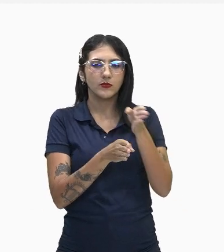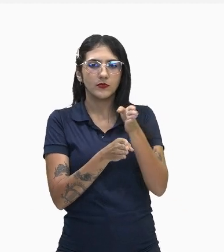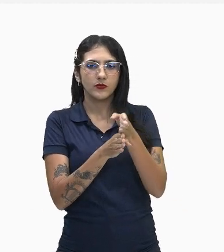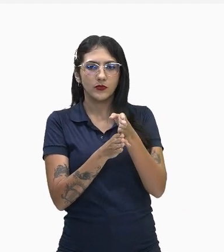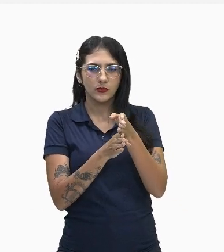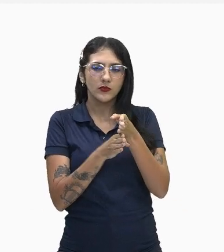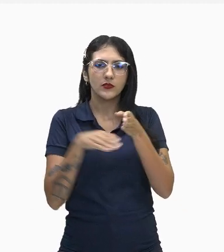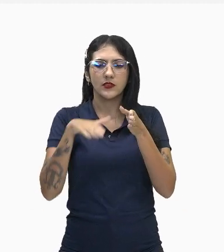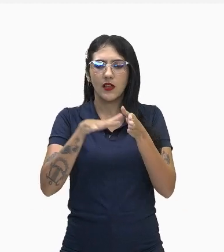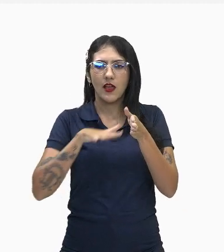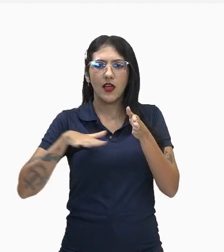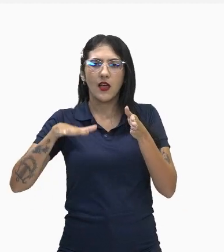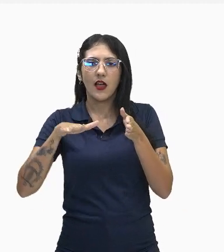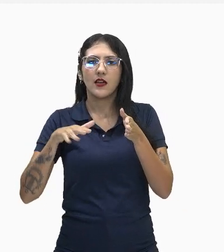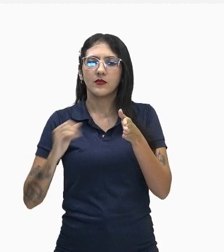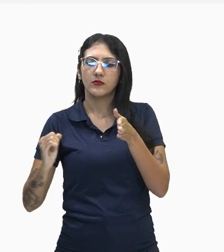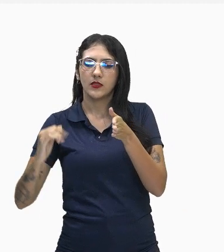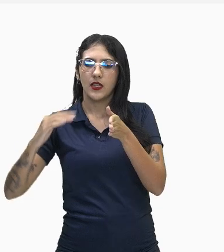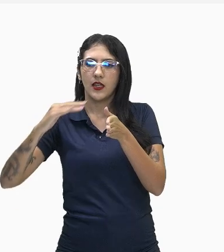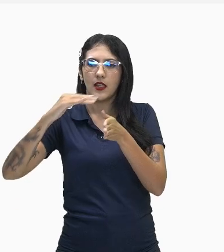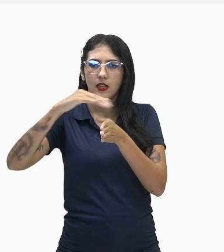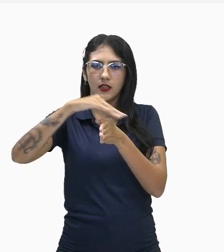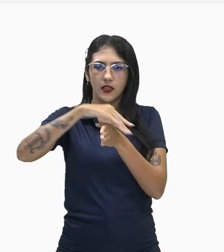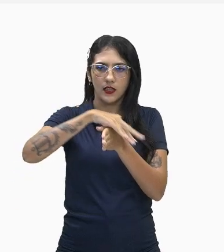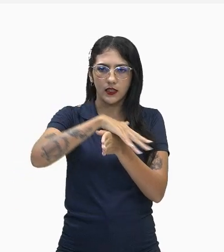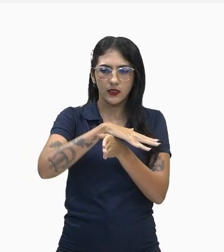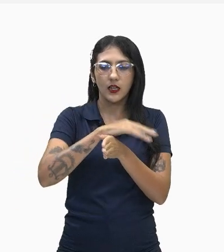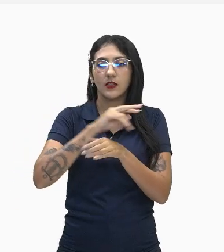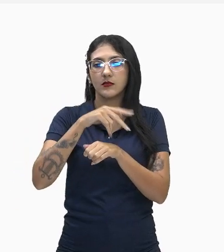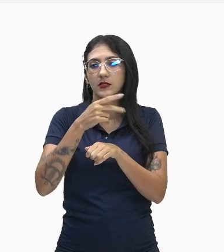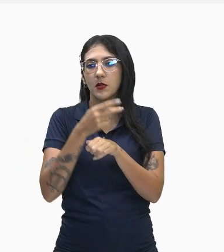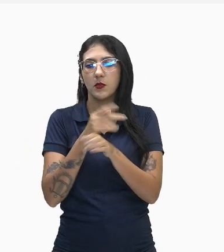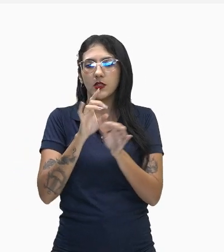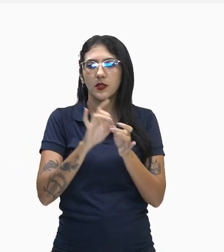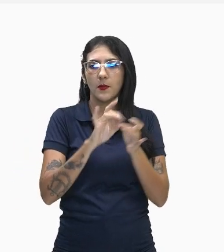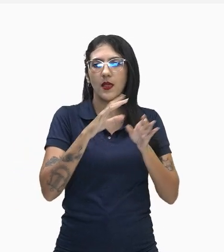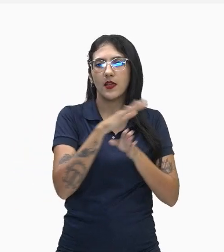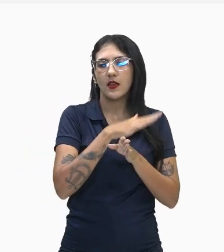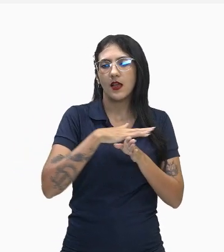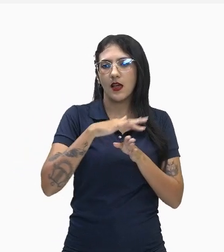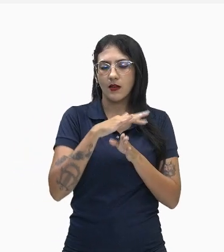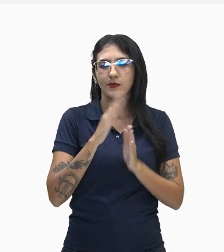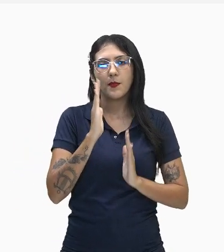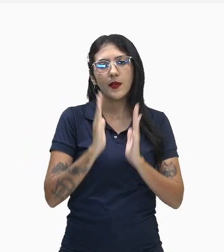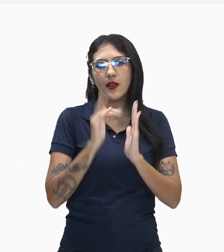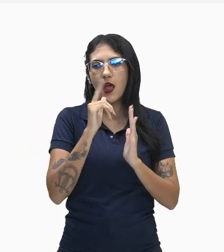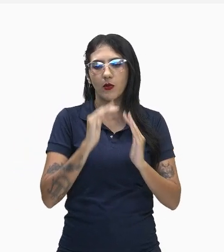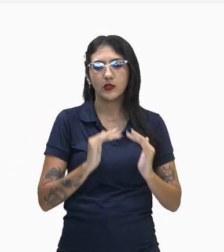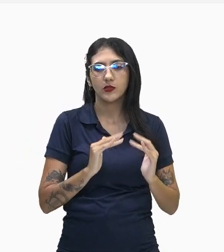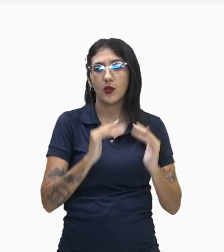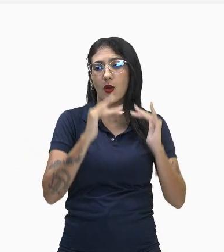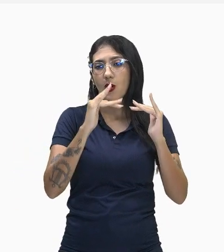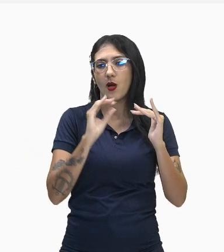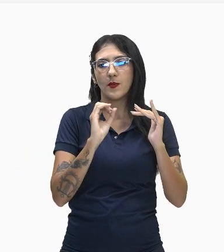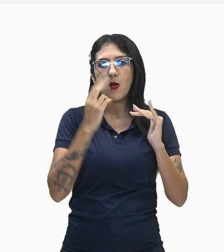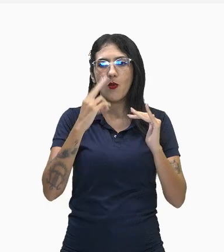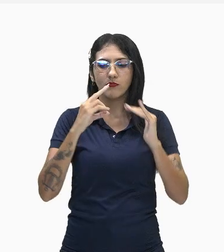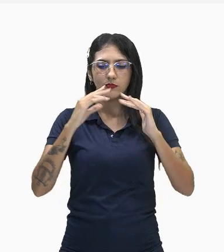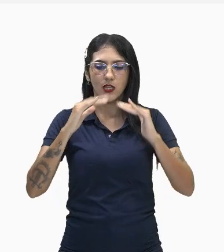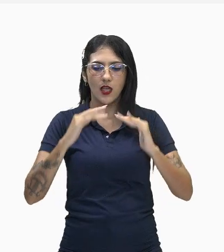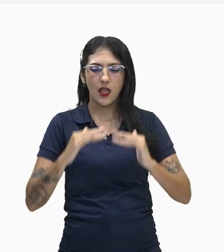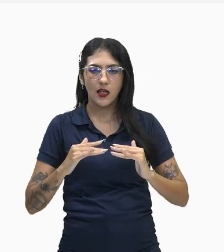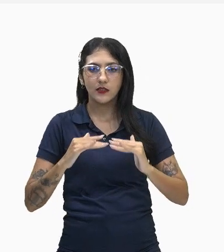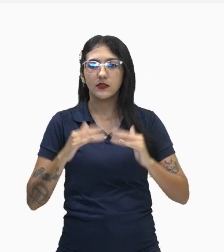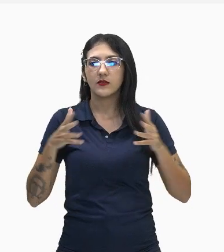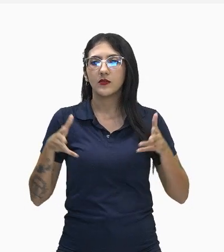diques que permitem a entrada e saída de água durante as cheias e as baixas das marés, propiciando ali a